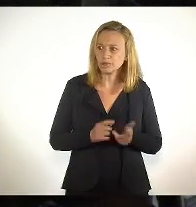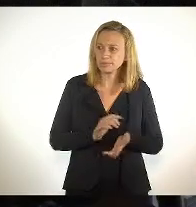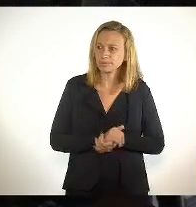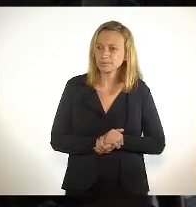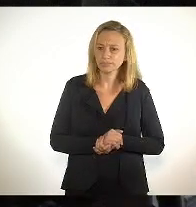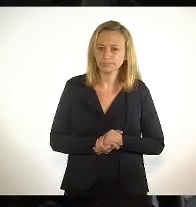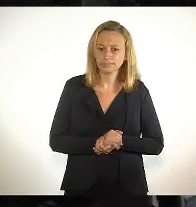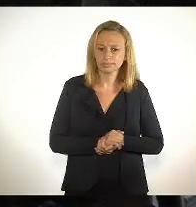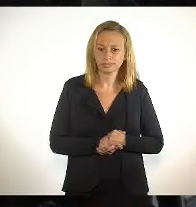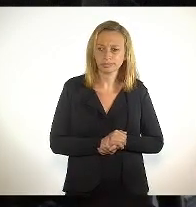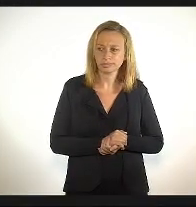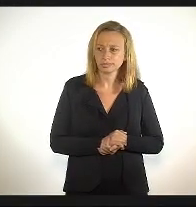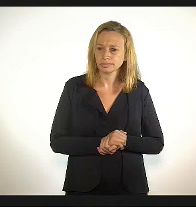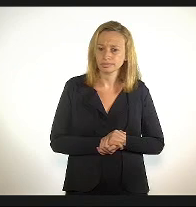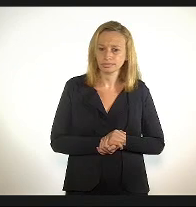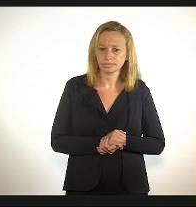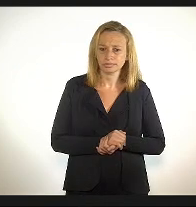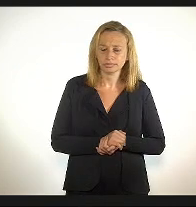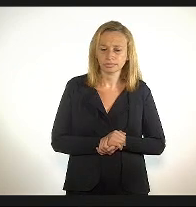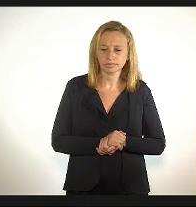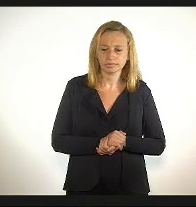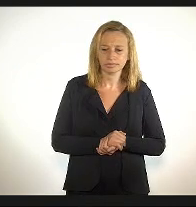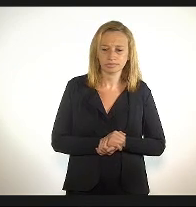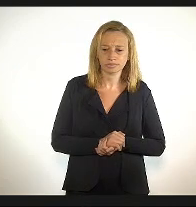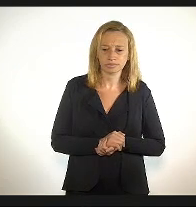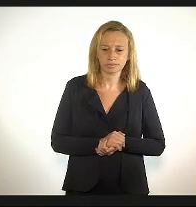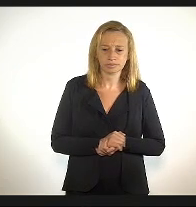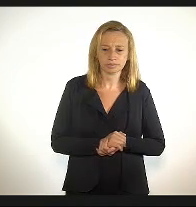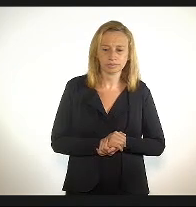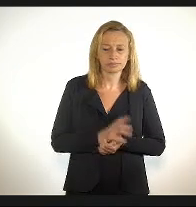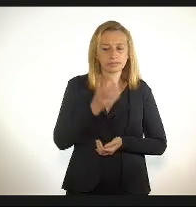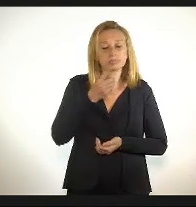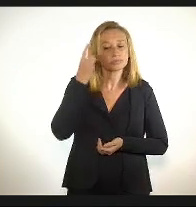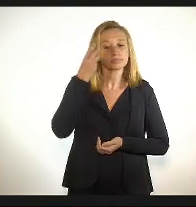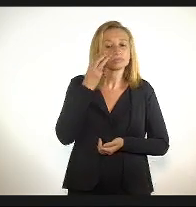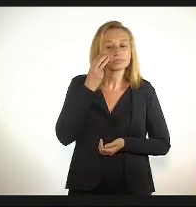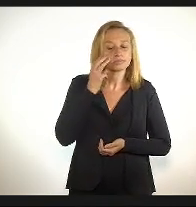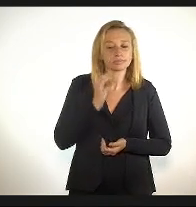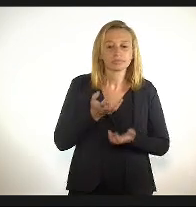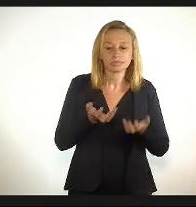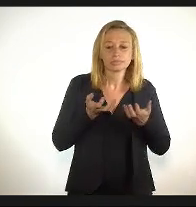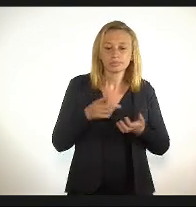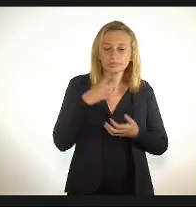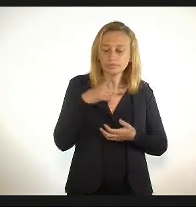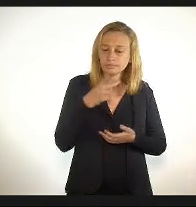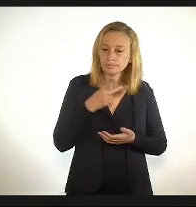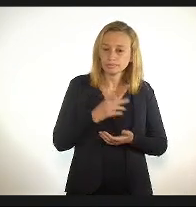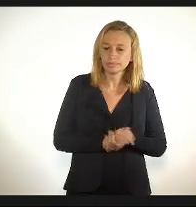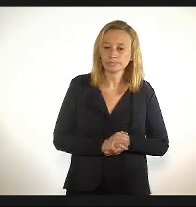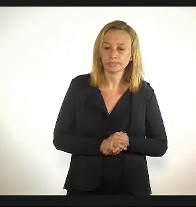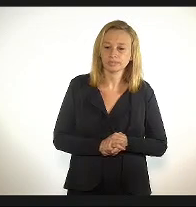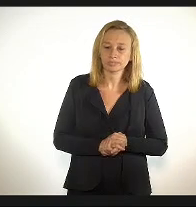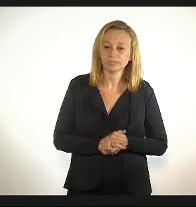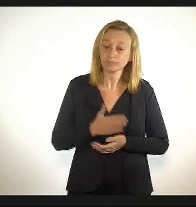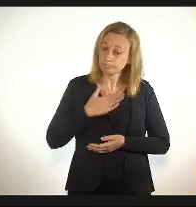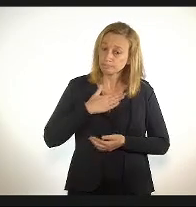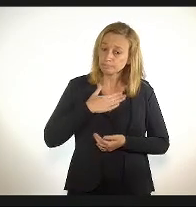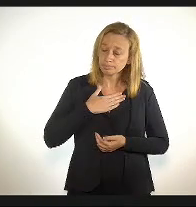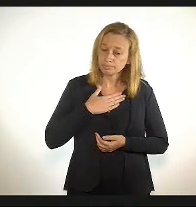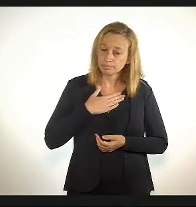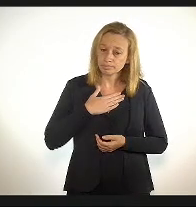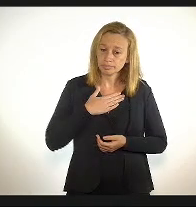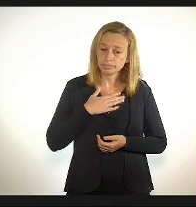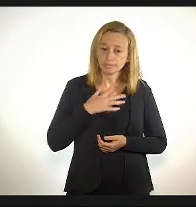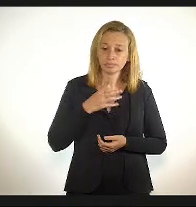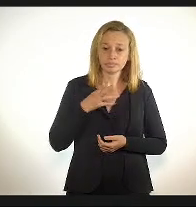Nós estamos... Presidente Paulo Teixeira? Por não, deputado Valdec? Não, é porque eu queria comentar o seguinte. Para mim, não. aqui, a imagem da